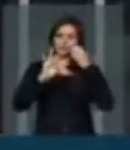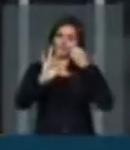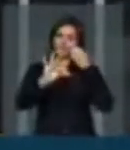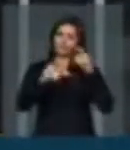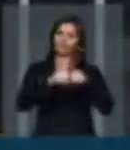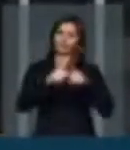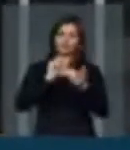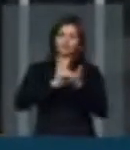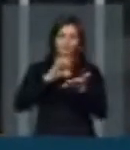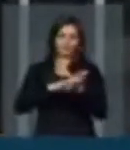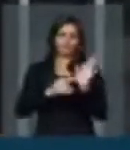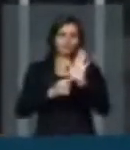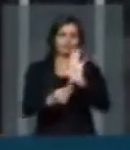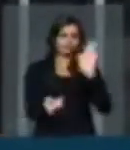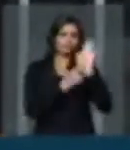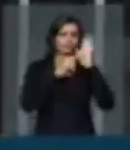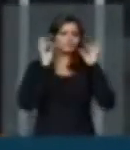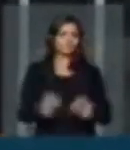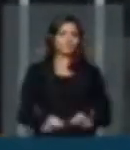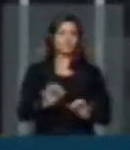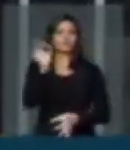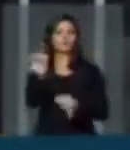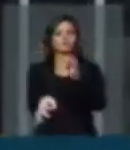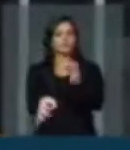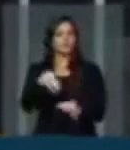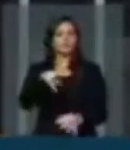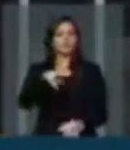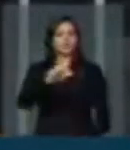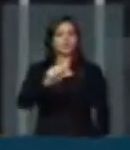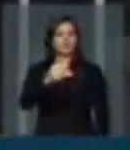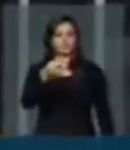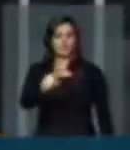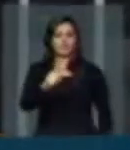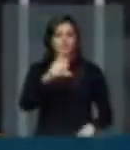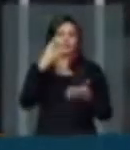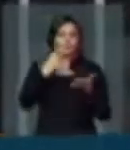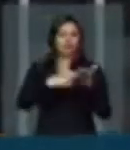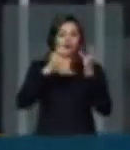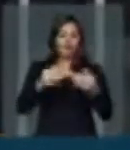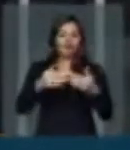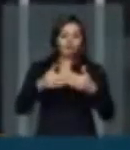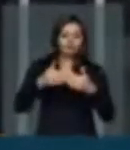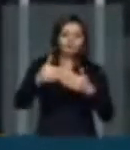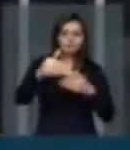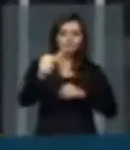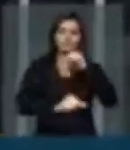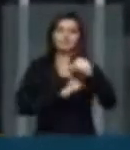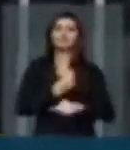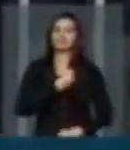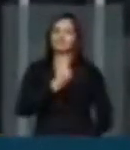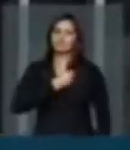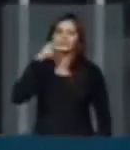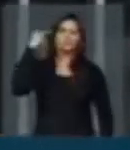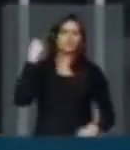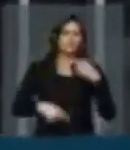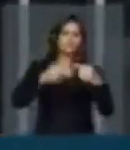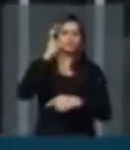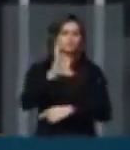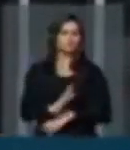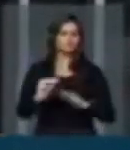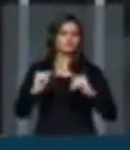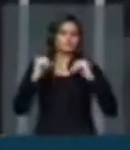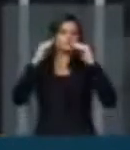Federal e confirmar sua validade, o julgamento do Mensalão marca uma etapa de mudanças na vida política brasileira. A mais